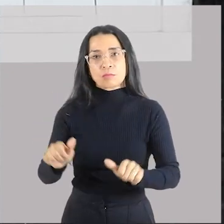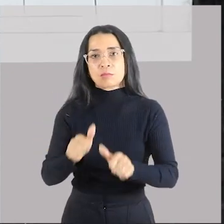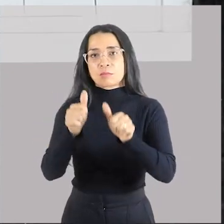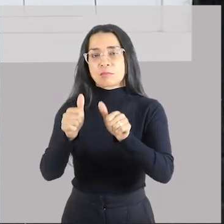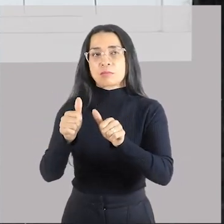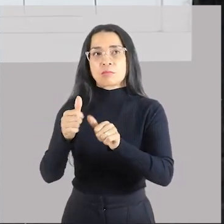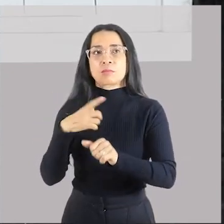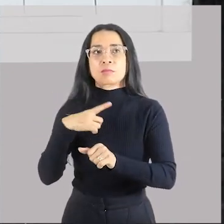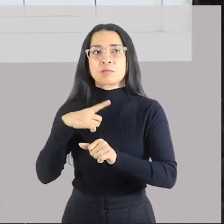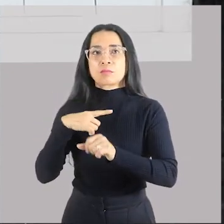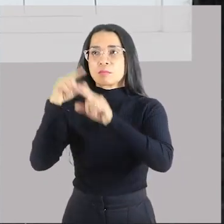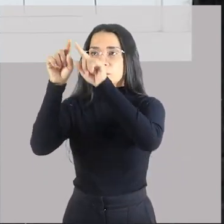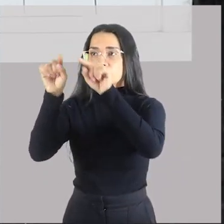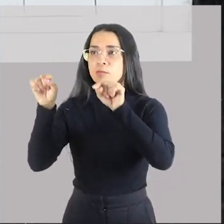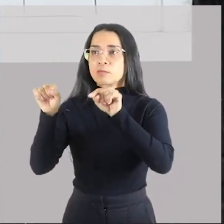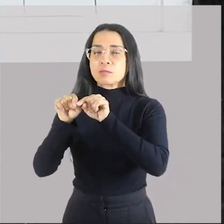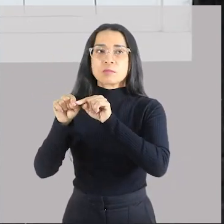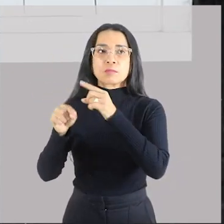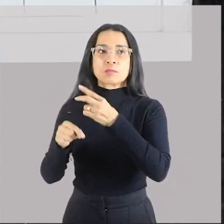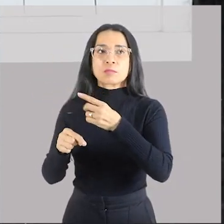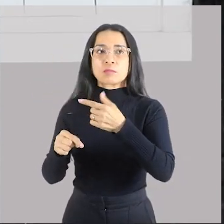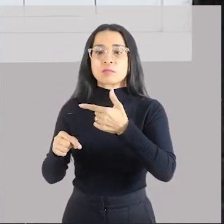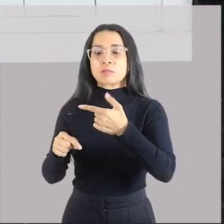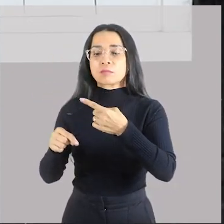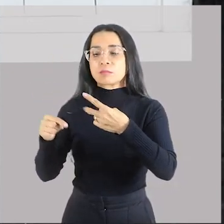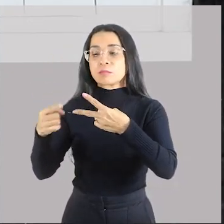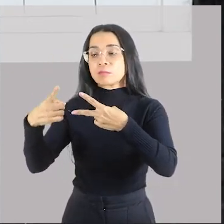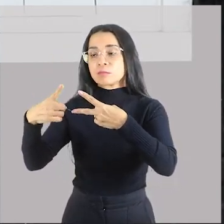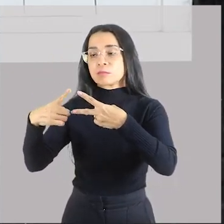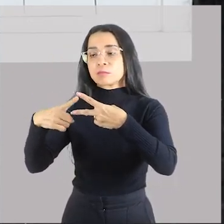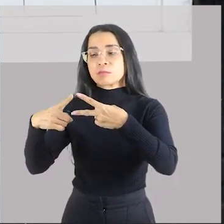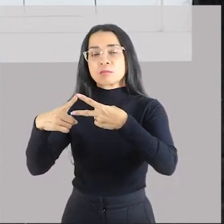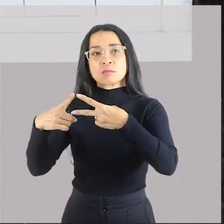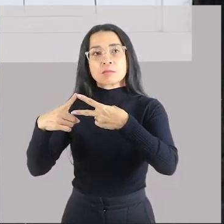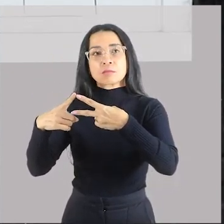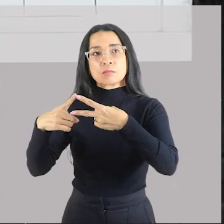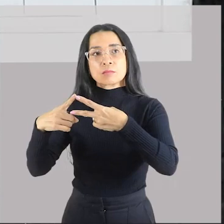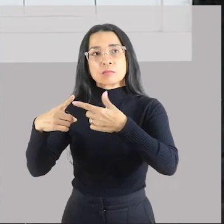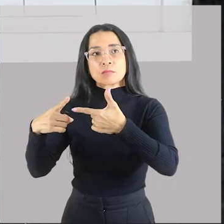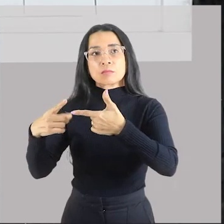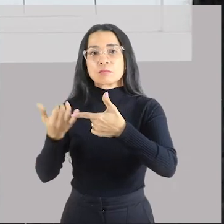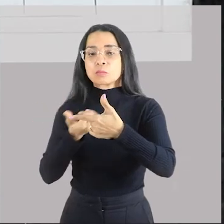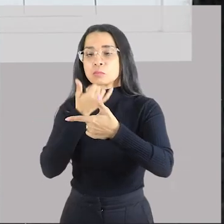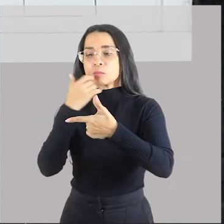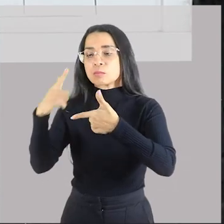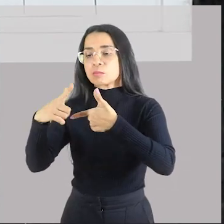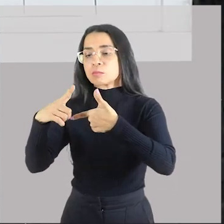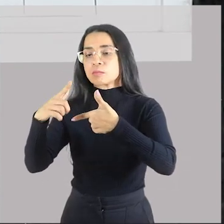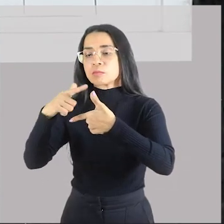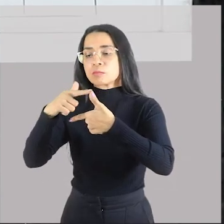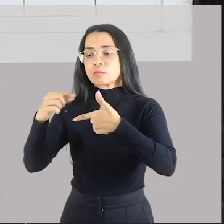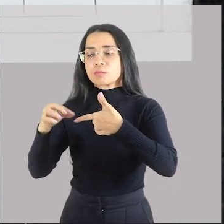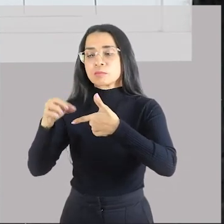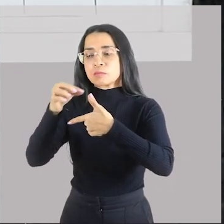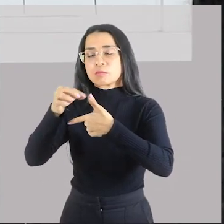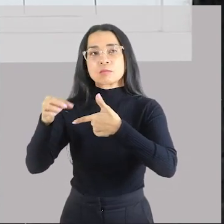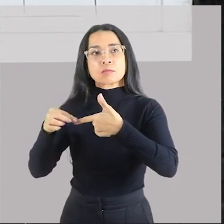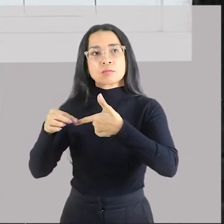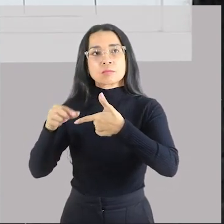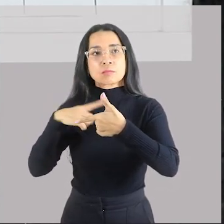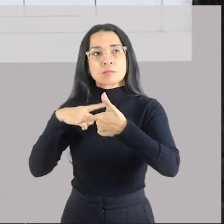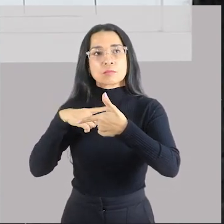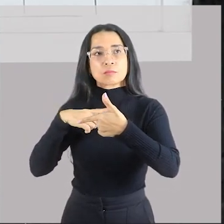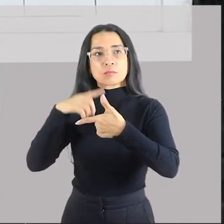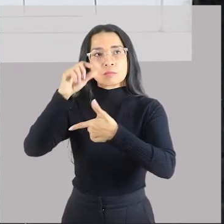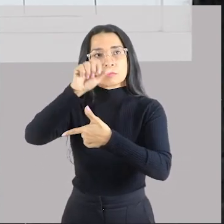Nós temos o mesmo triângulo, ó. Triângulo OMC, onde nós temos a apótema, nós